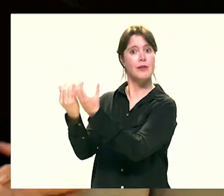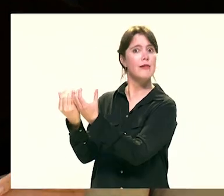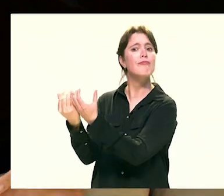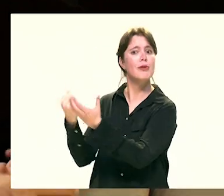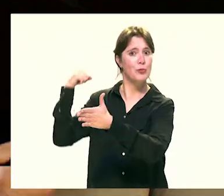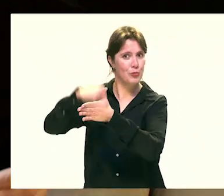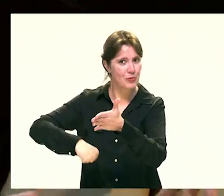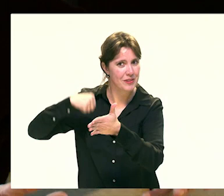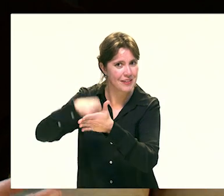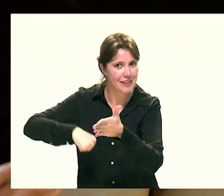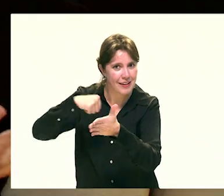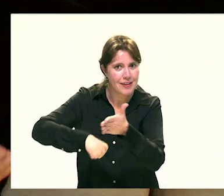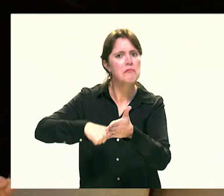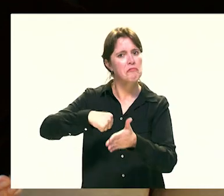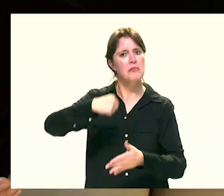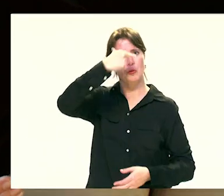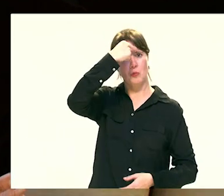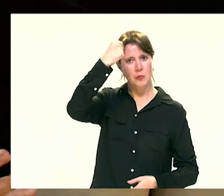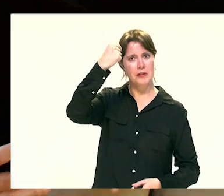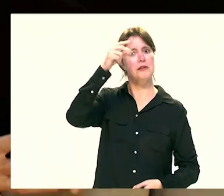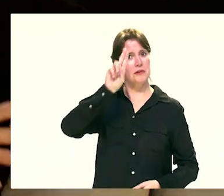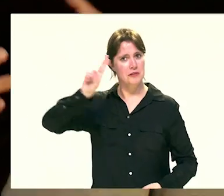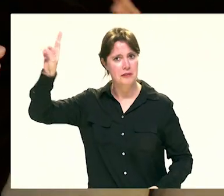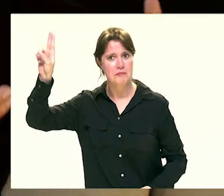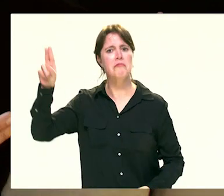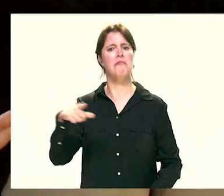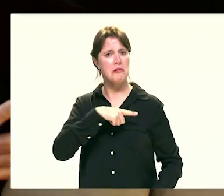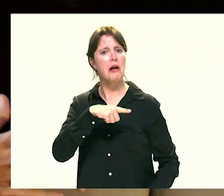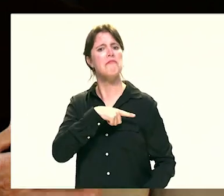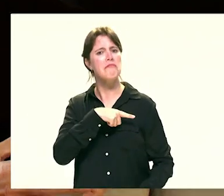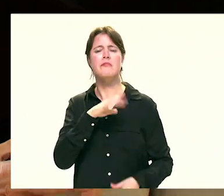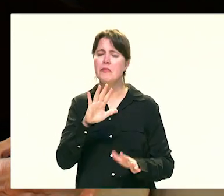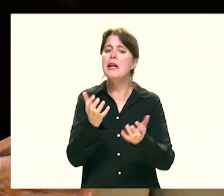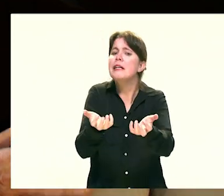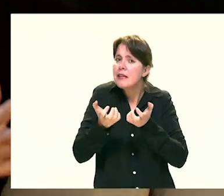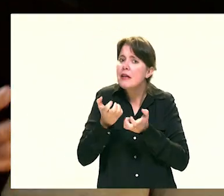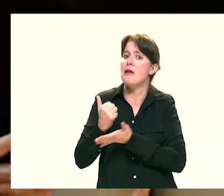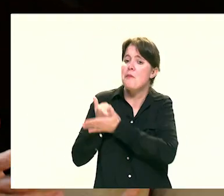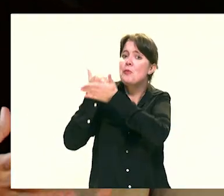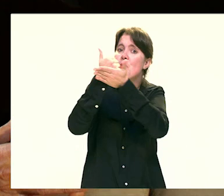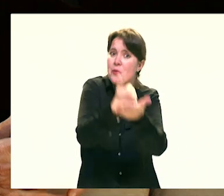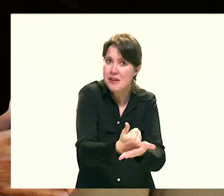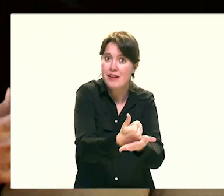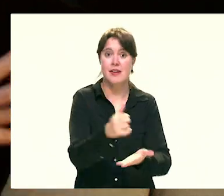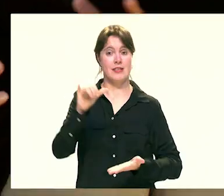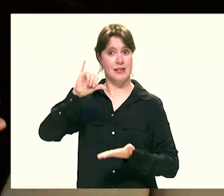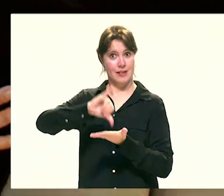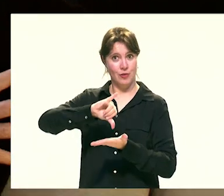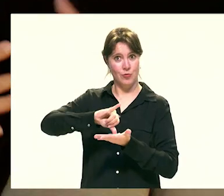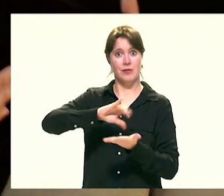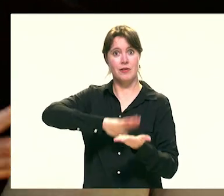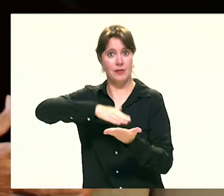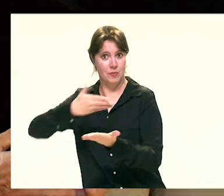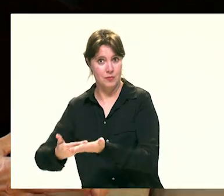que surge com a comunidade que lutou para que essa universidade exista e